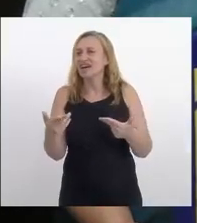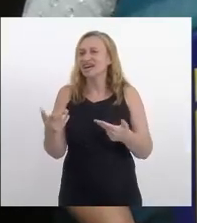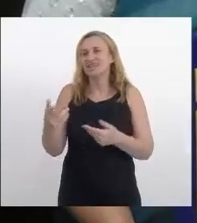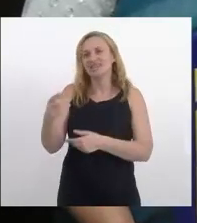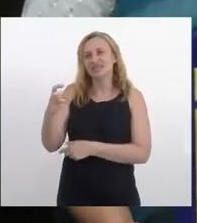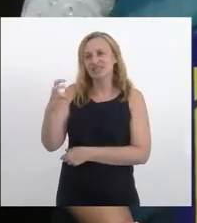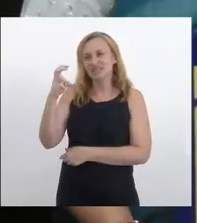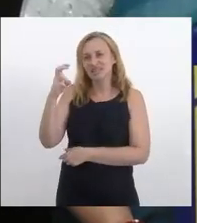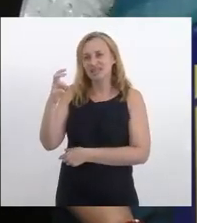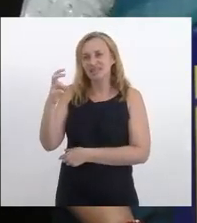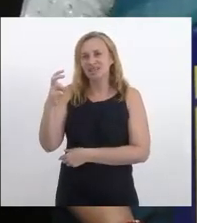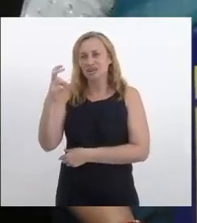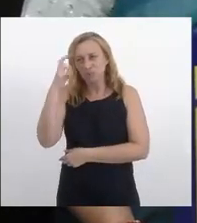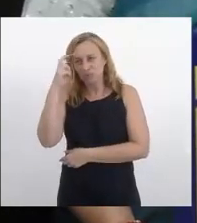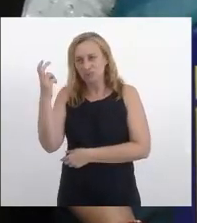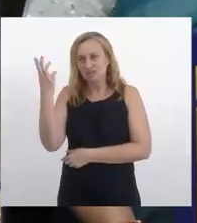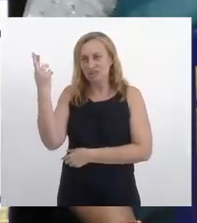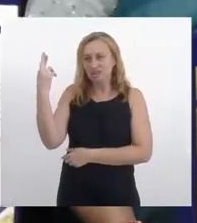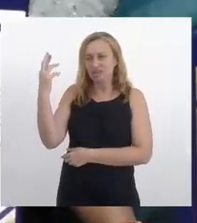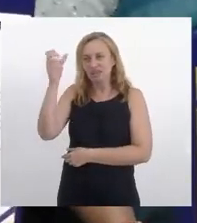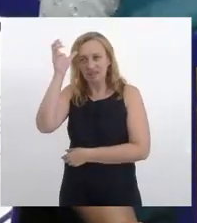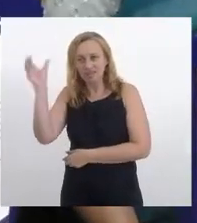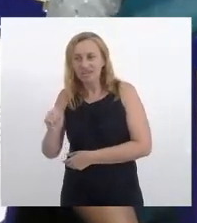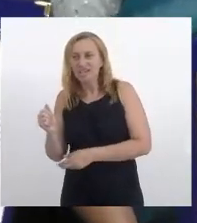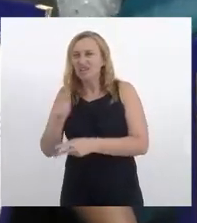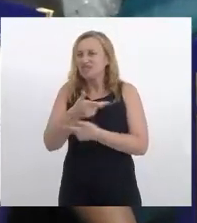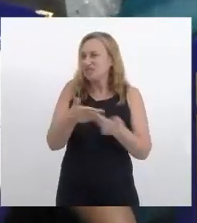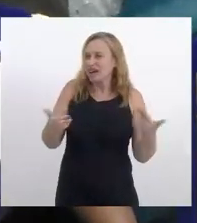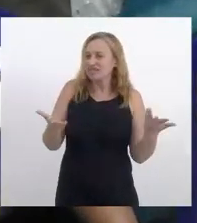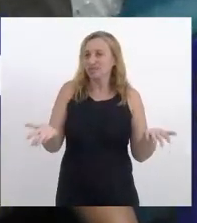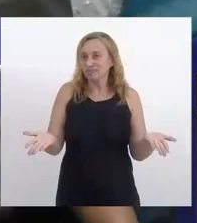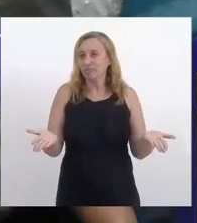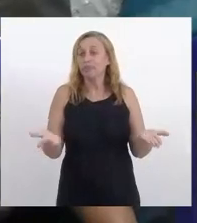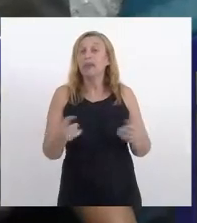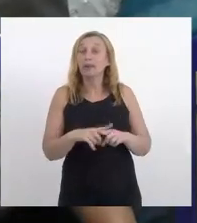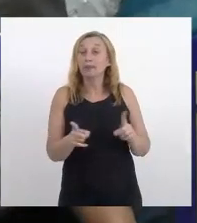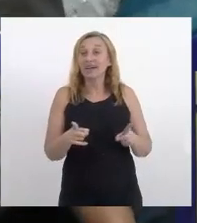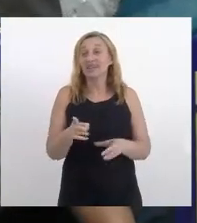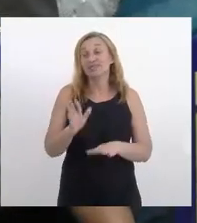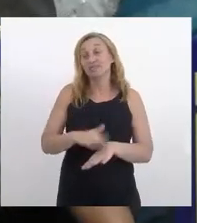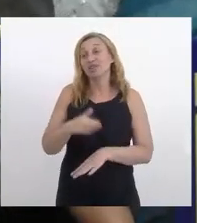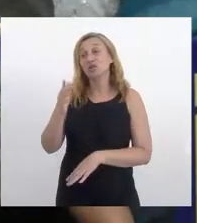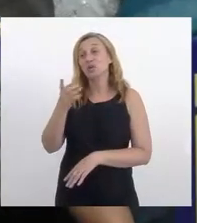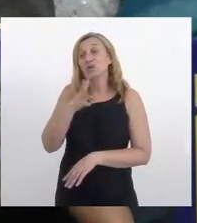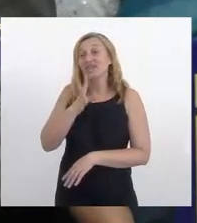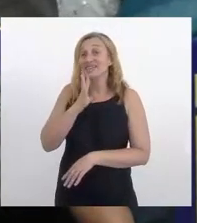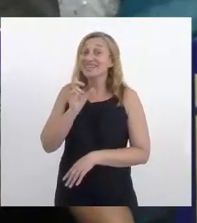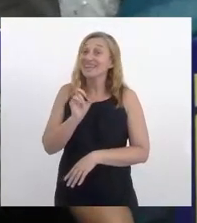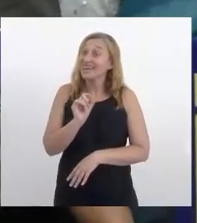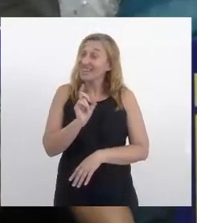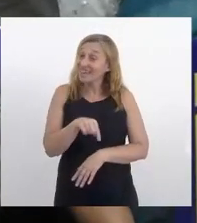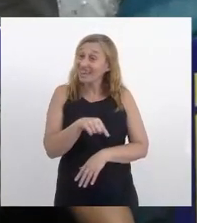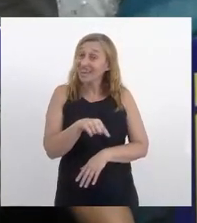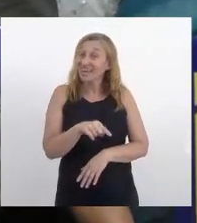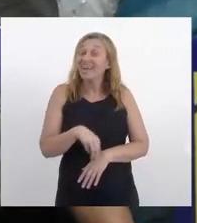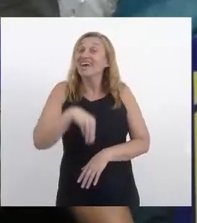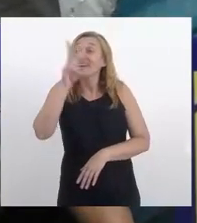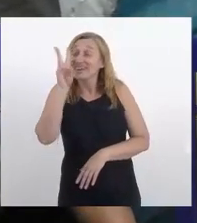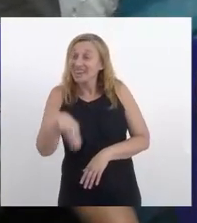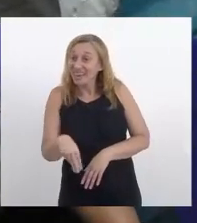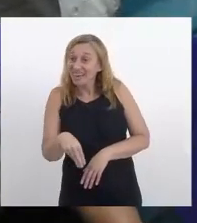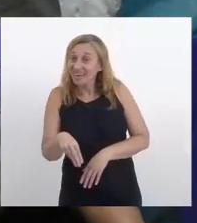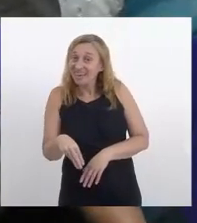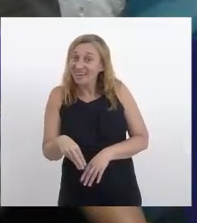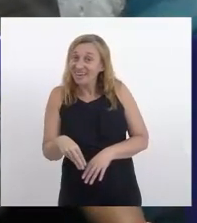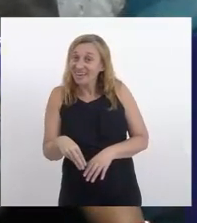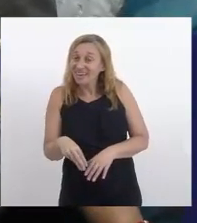africanas. Isso tem várias versões, mas a mais conhecida é que quem planta